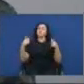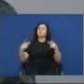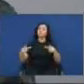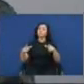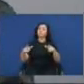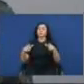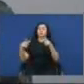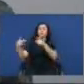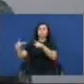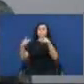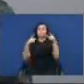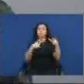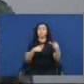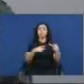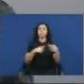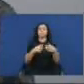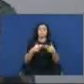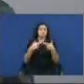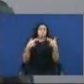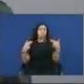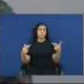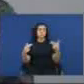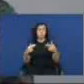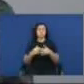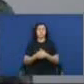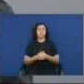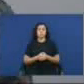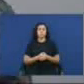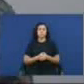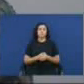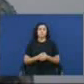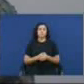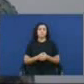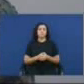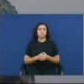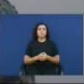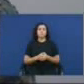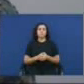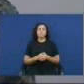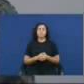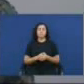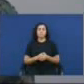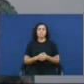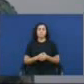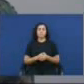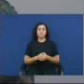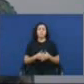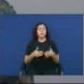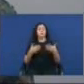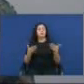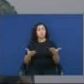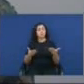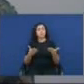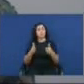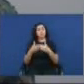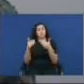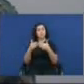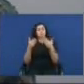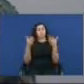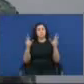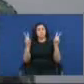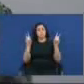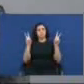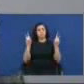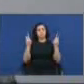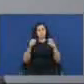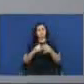atendido NX ou N bairro ou outro. Então, é nesse sentido o requerimento.